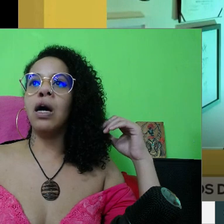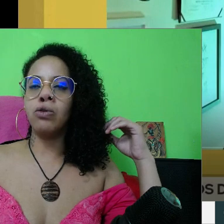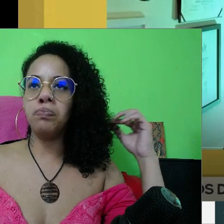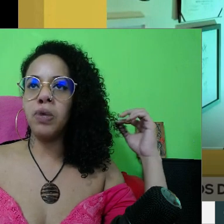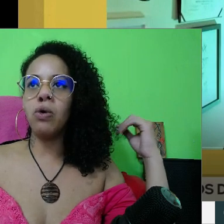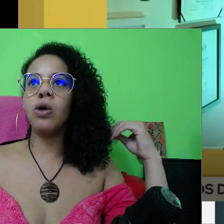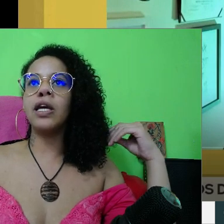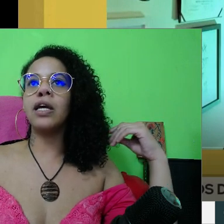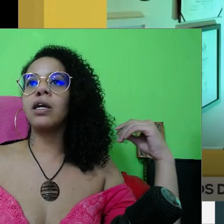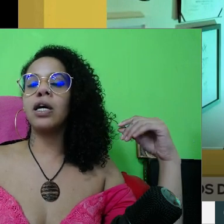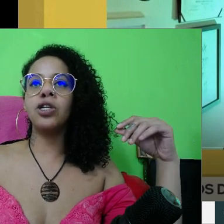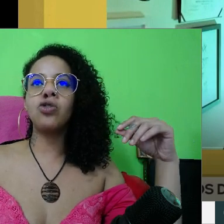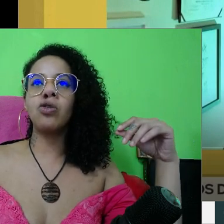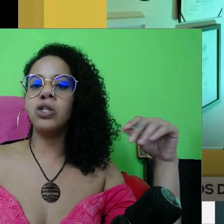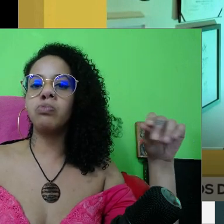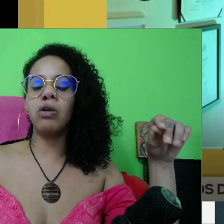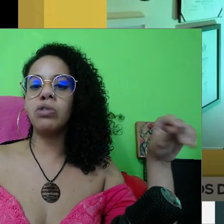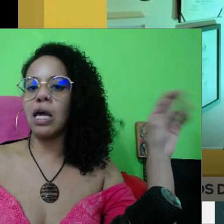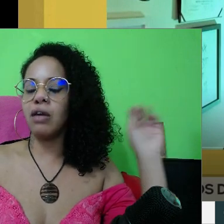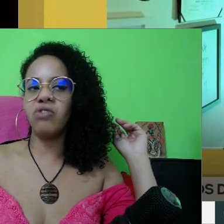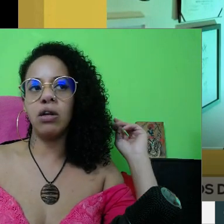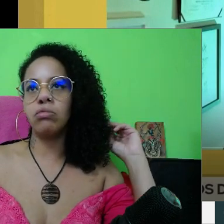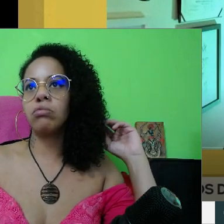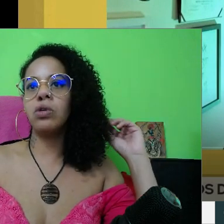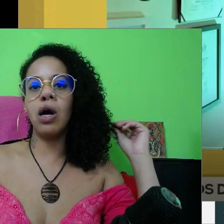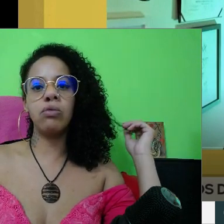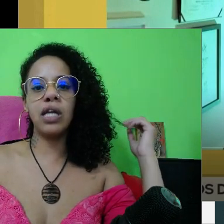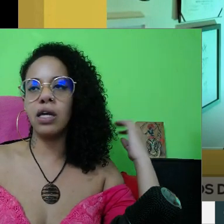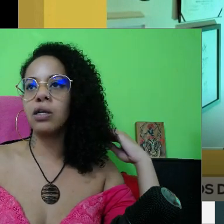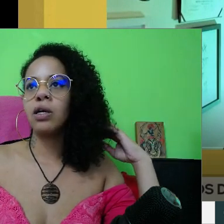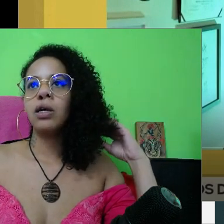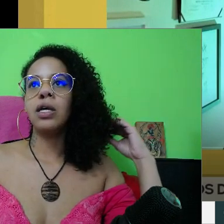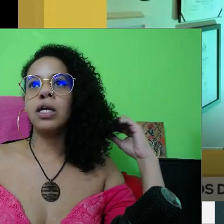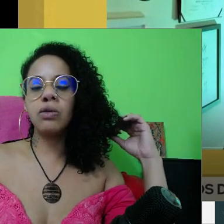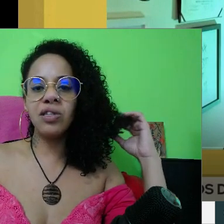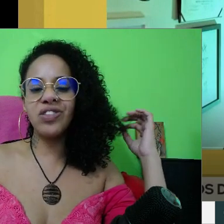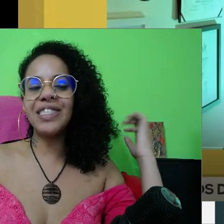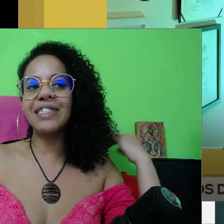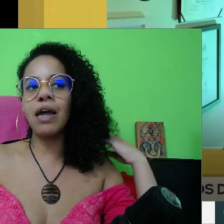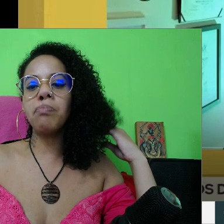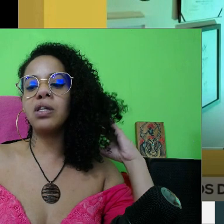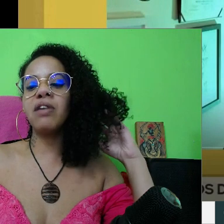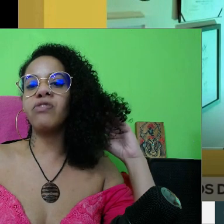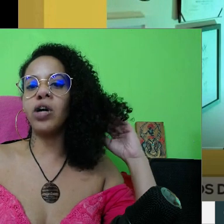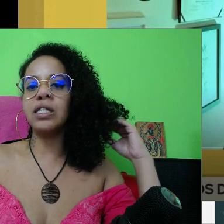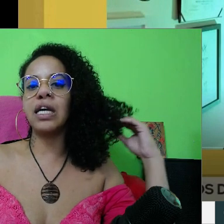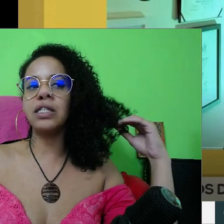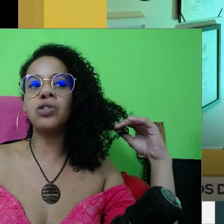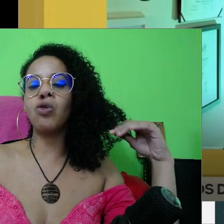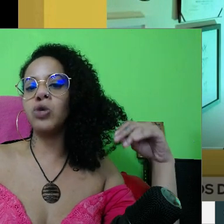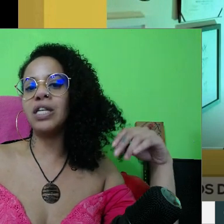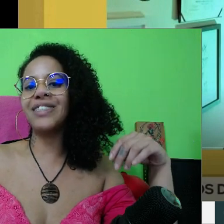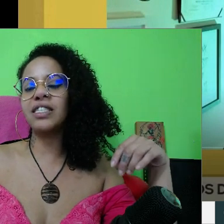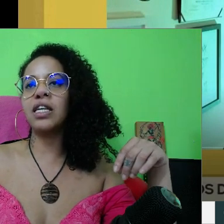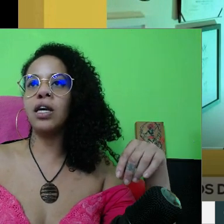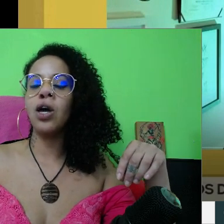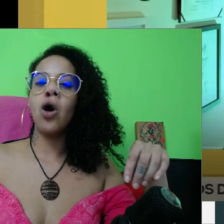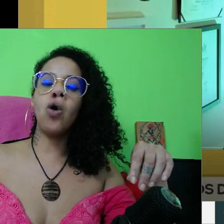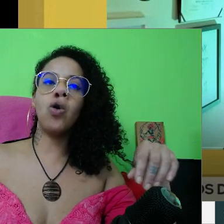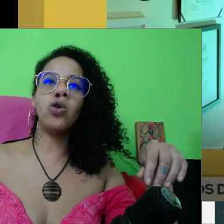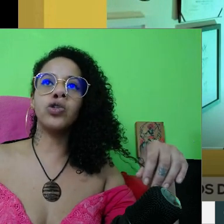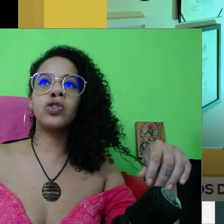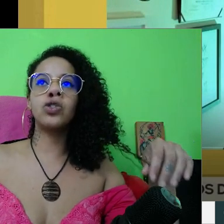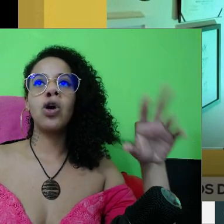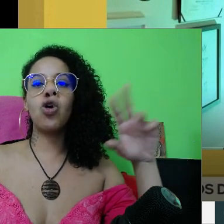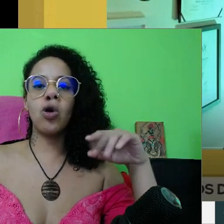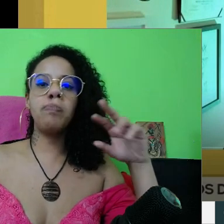não no meu rolê antes comunismo não tem velho não tem inclusive sempre de voz é esses comunistas que